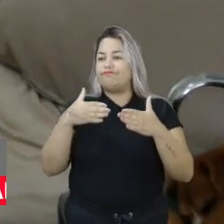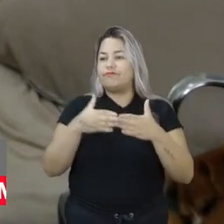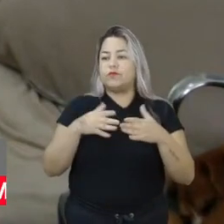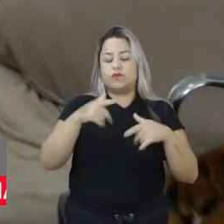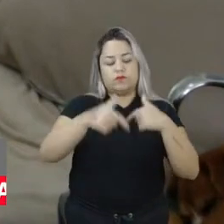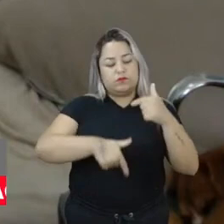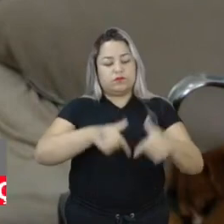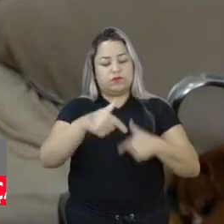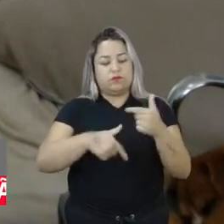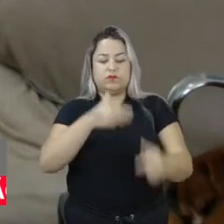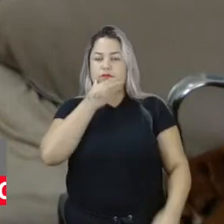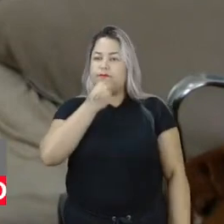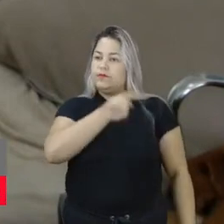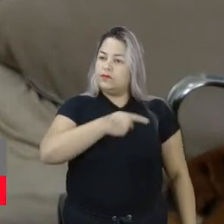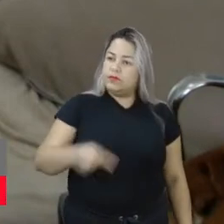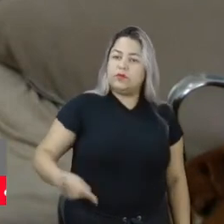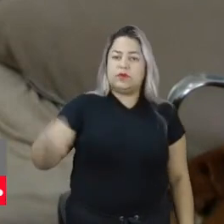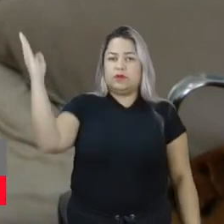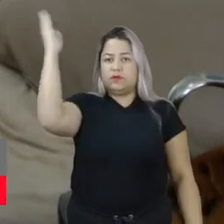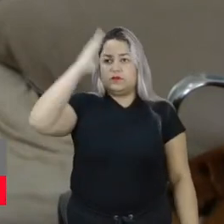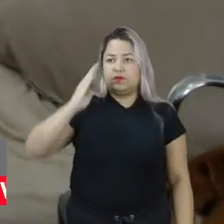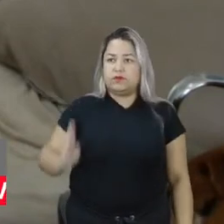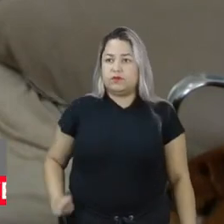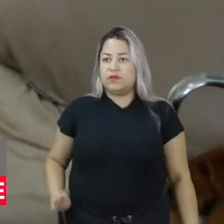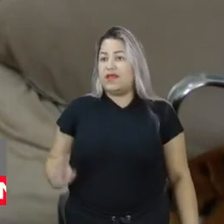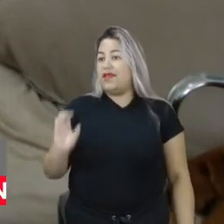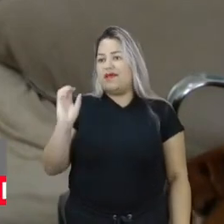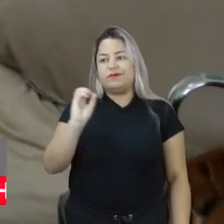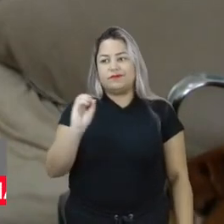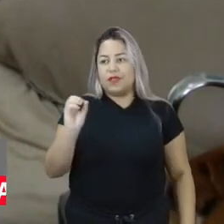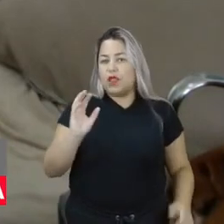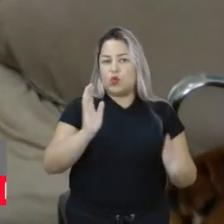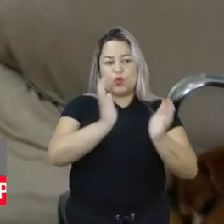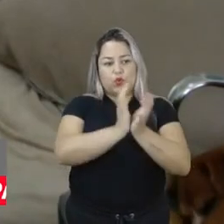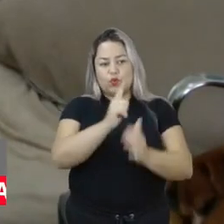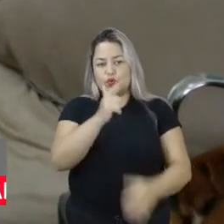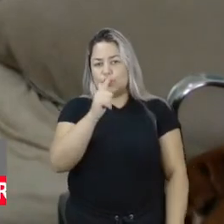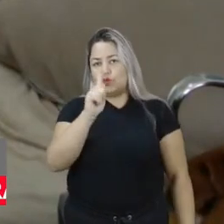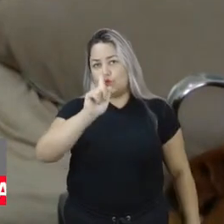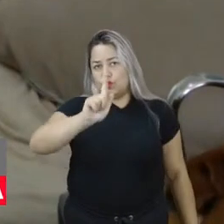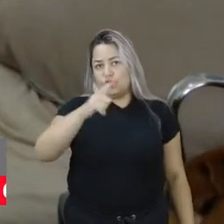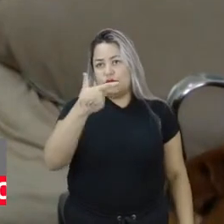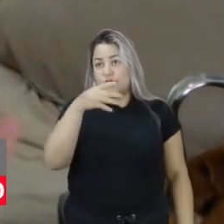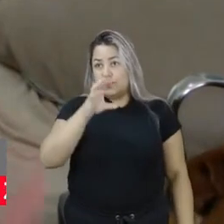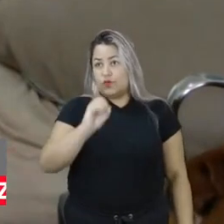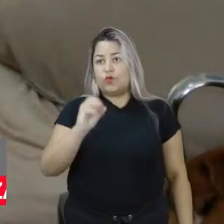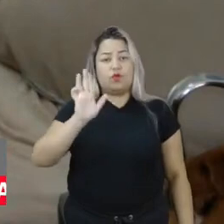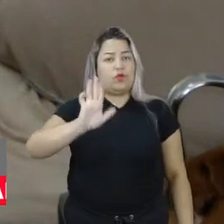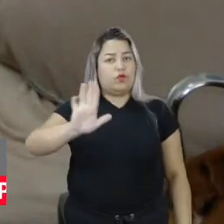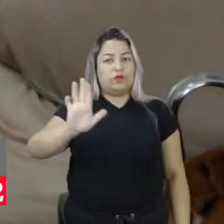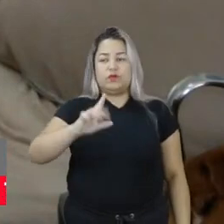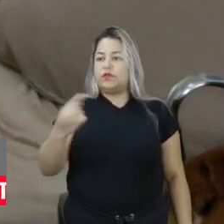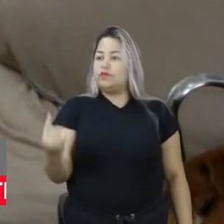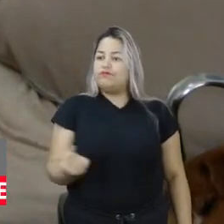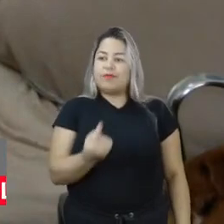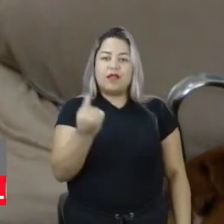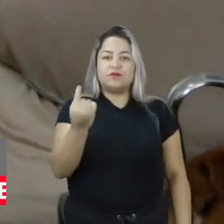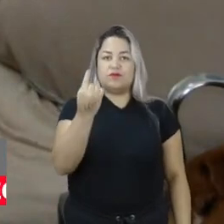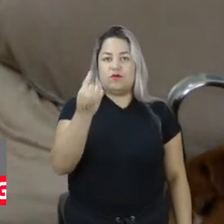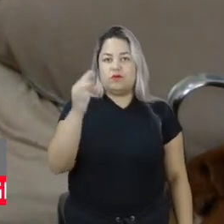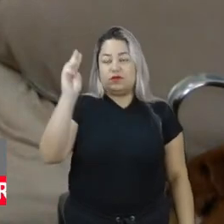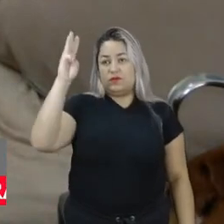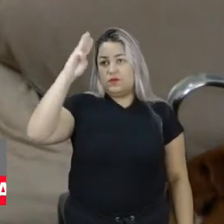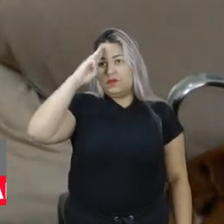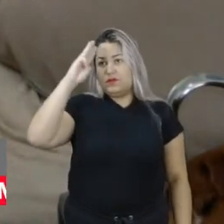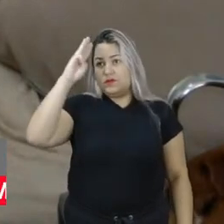da nossa presidência brasileira ali no G20 é zero mesmo. Primeiro porque o Lula ele não está sozinho. Na terça-feira, o